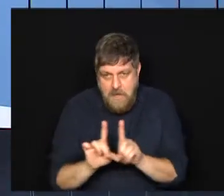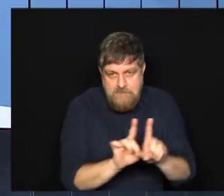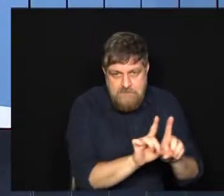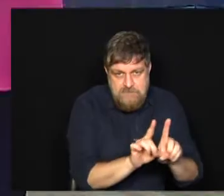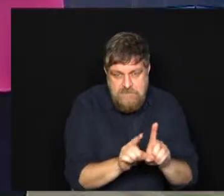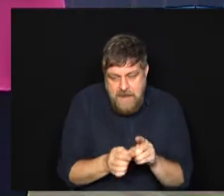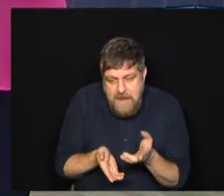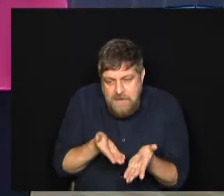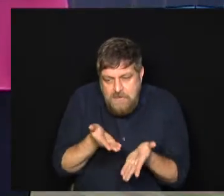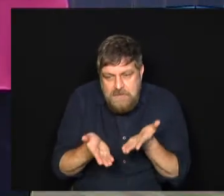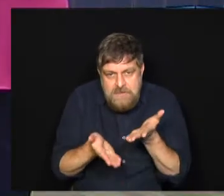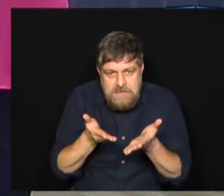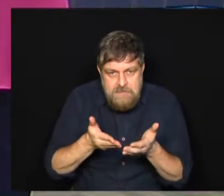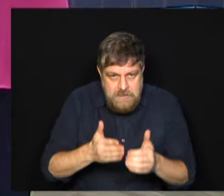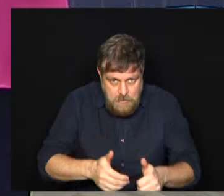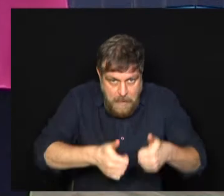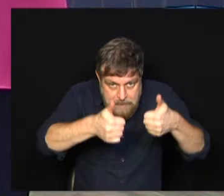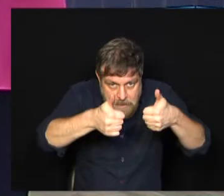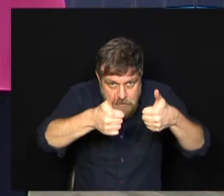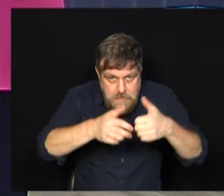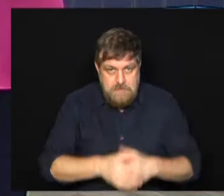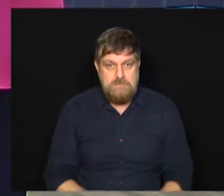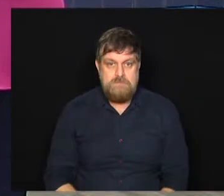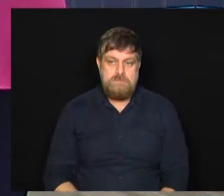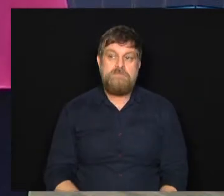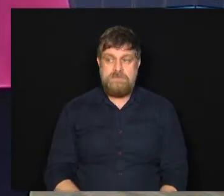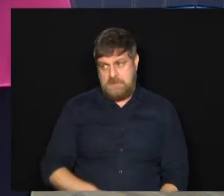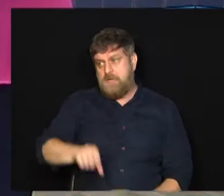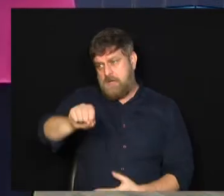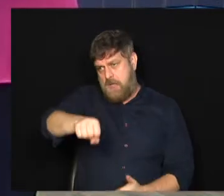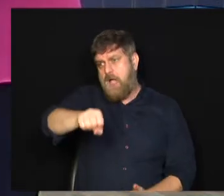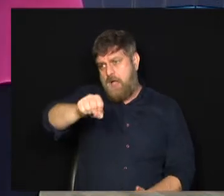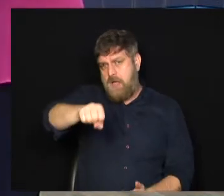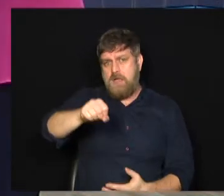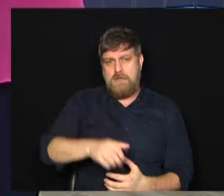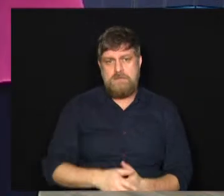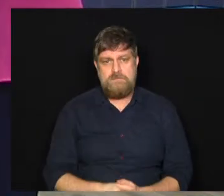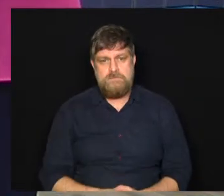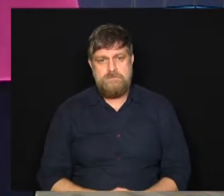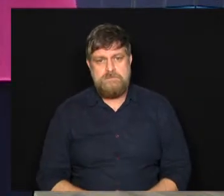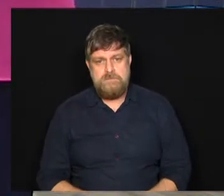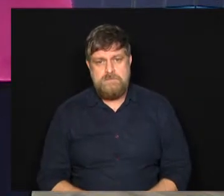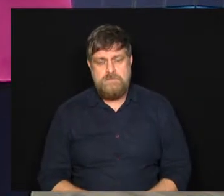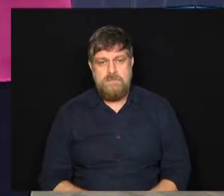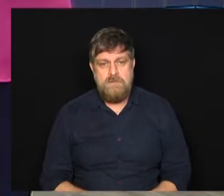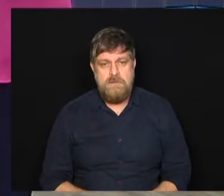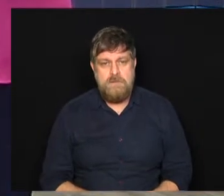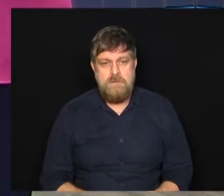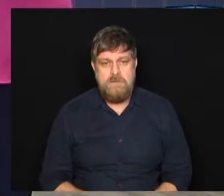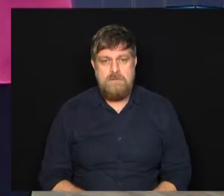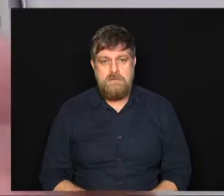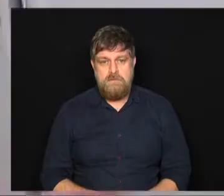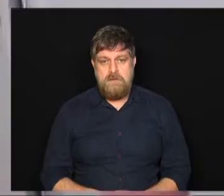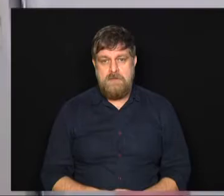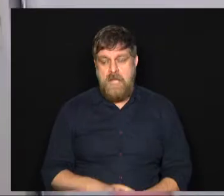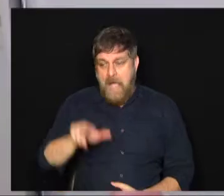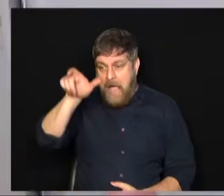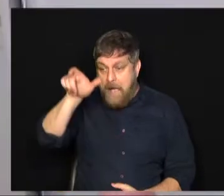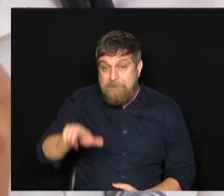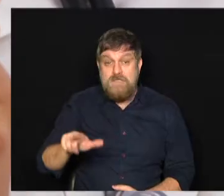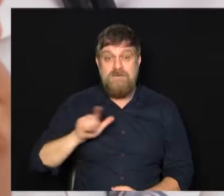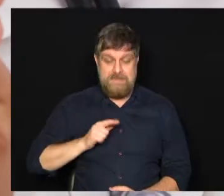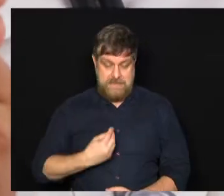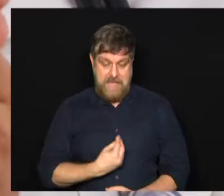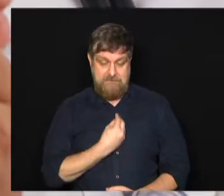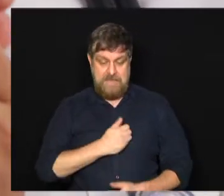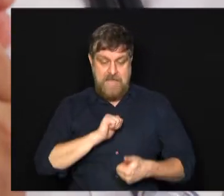melhor? Esse diagnóstico precoce? Assim, sem dúvida, o paciente vai ter uma qualidade de vida